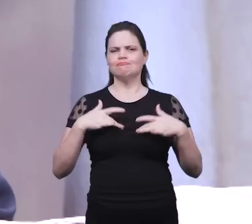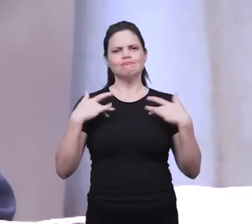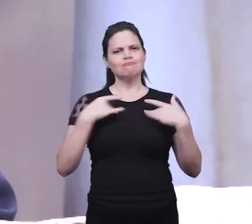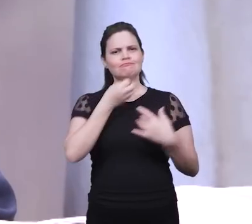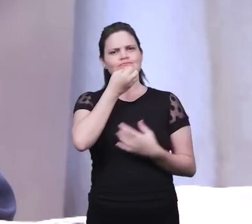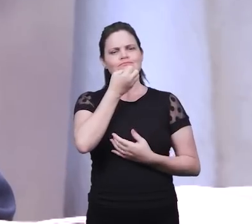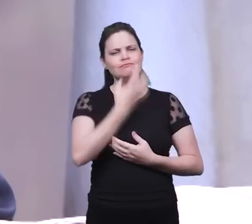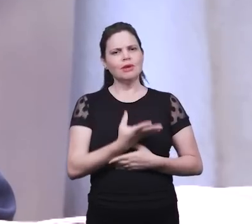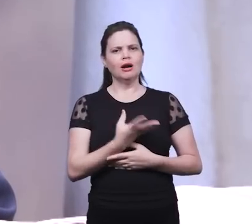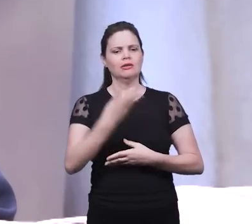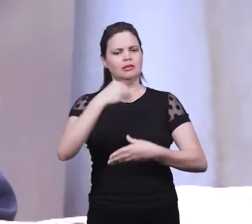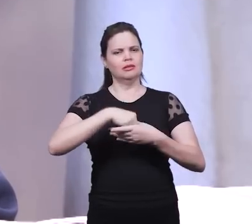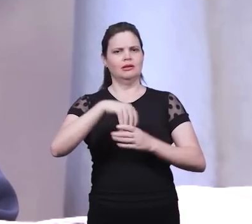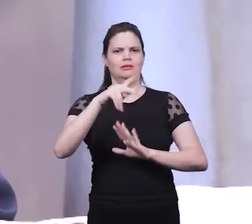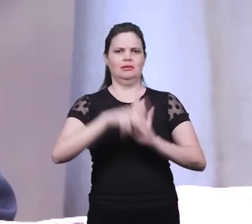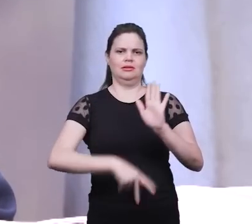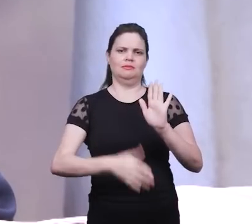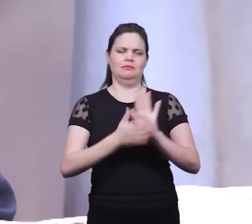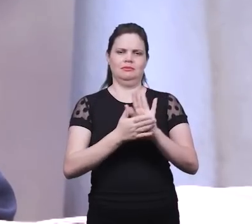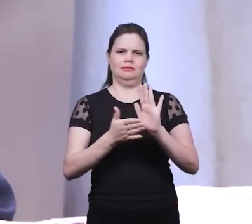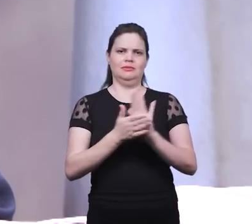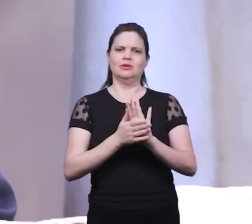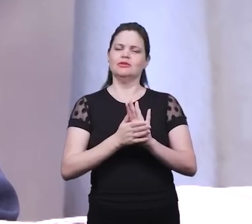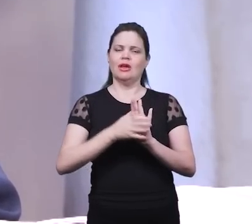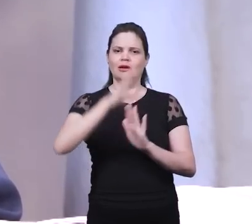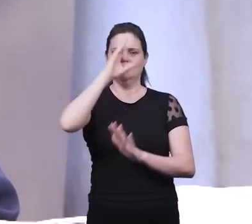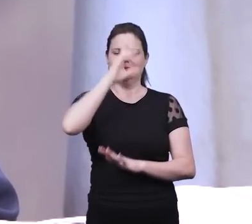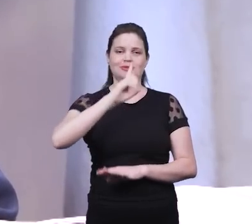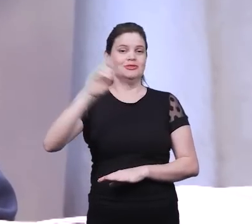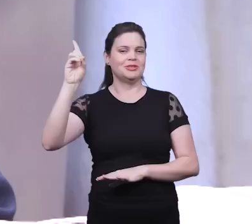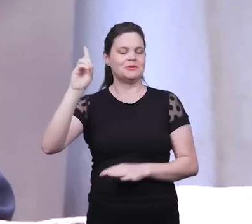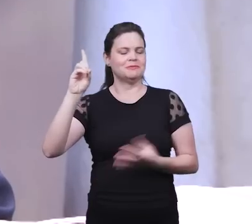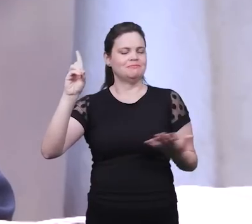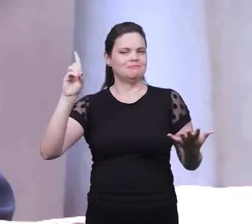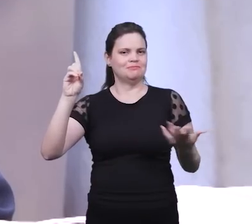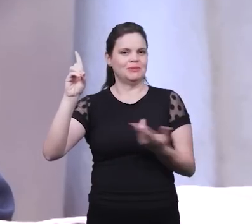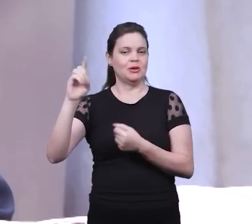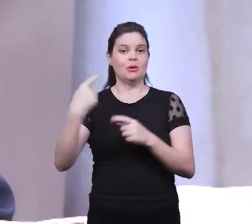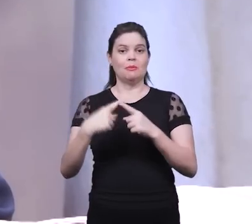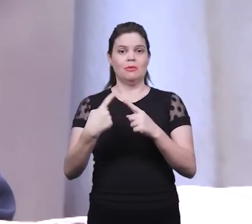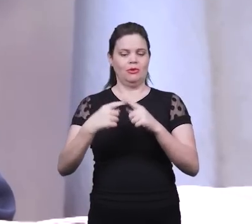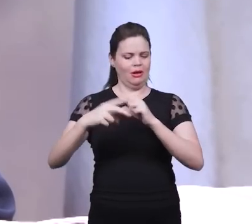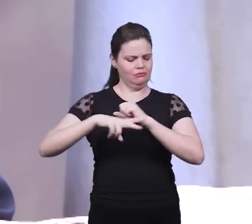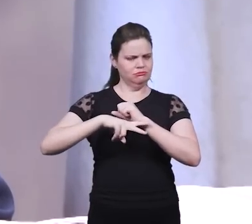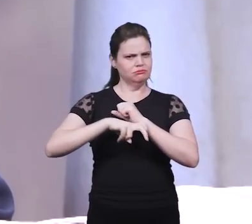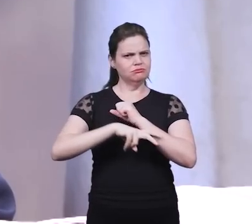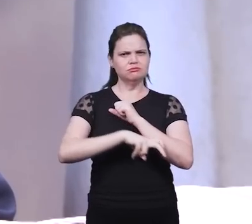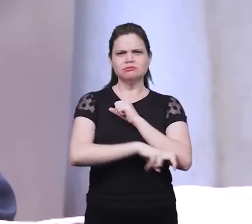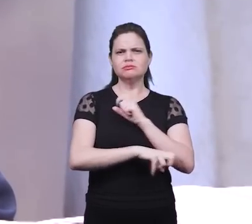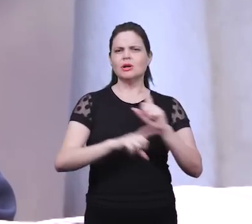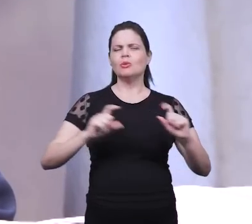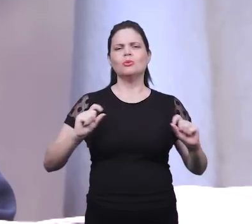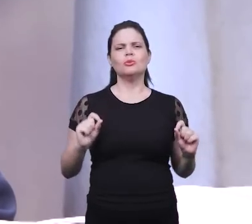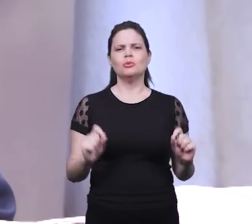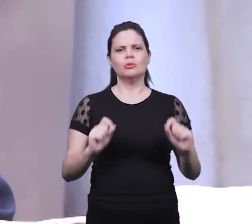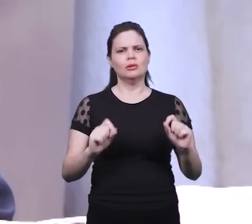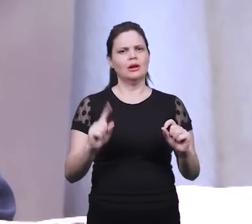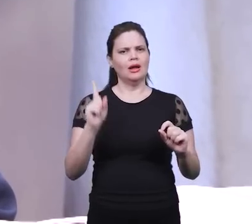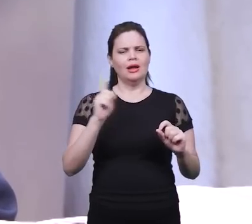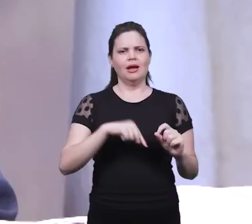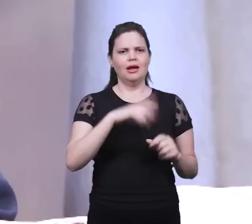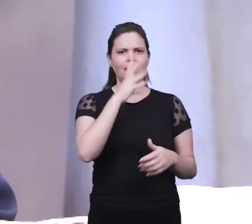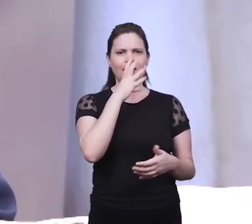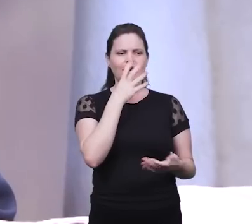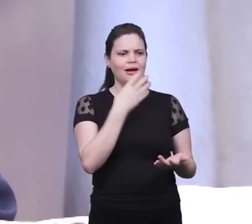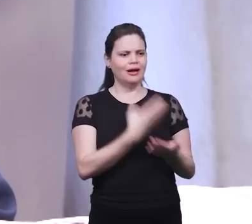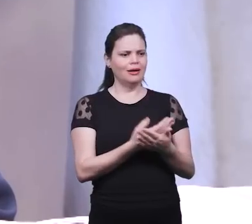gratificante fazer parte desse projeto, podemos dizer assim, projeto de Deus para nossas vidas, né, porque a arqueologia é uma